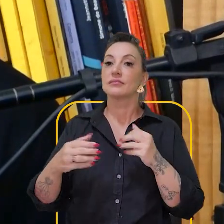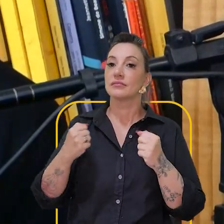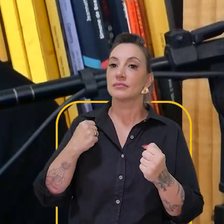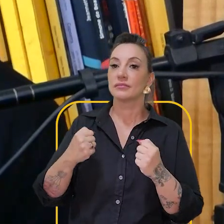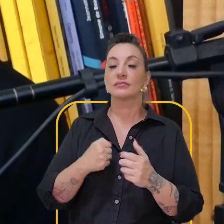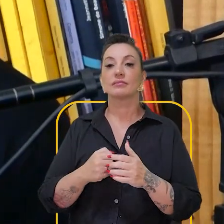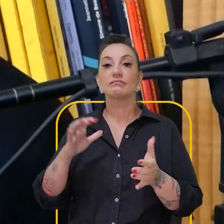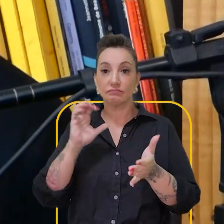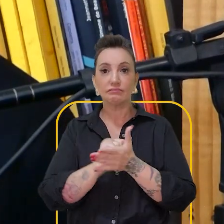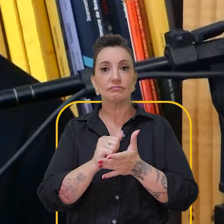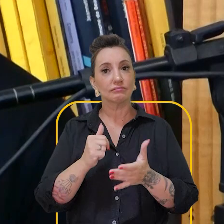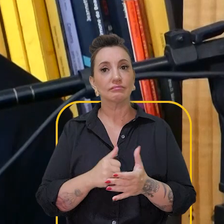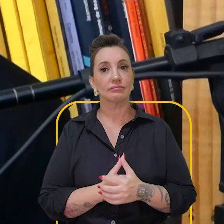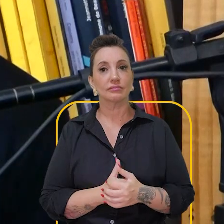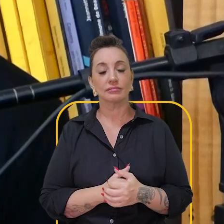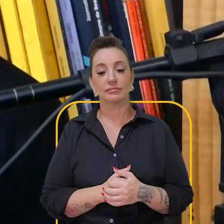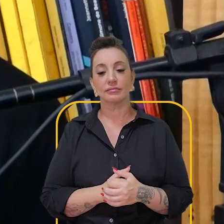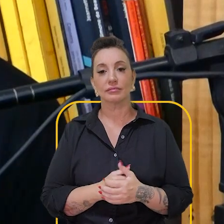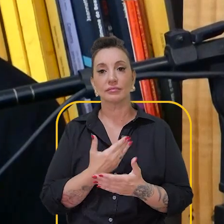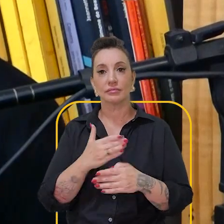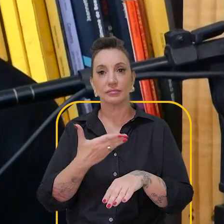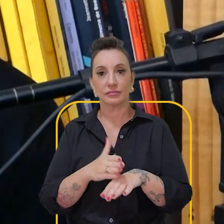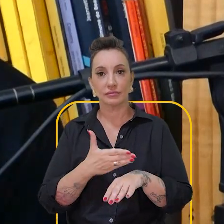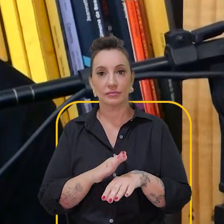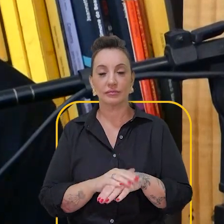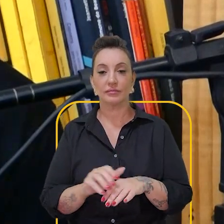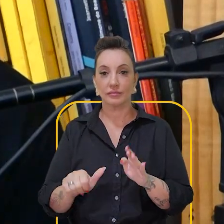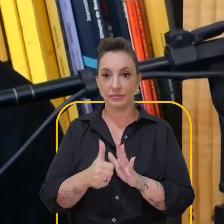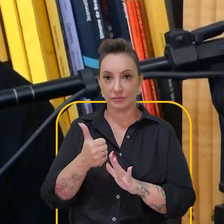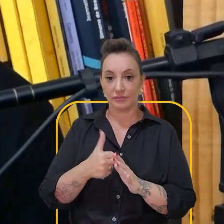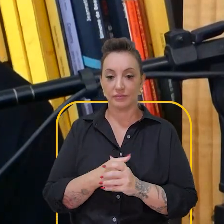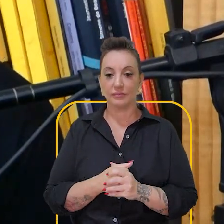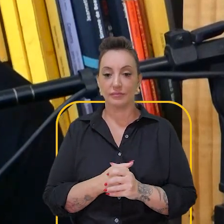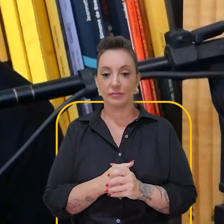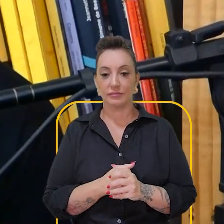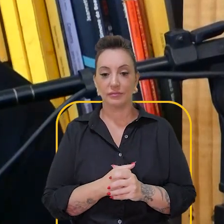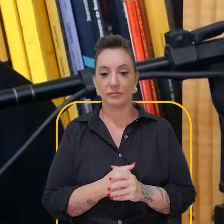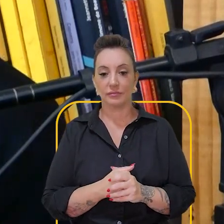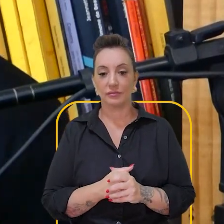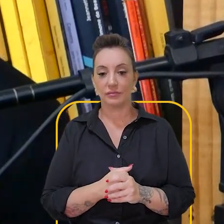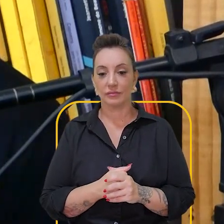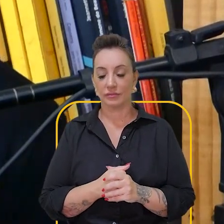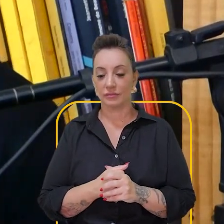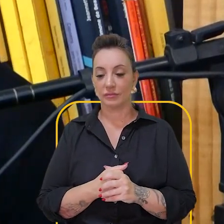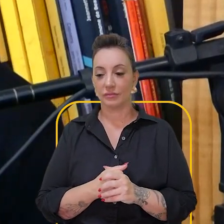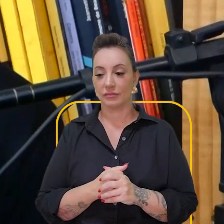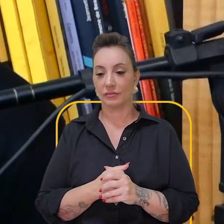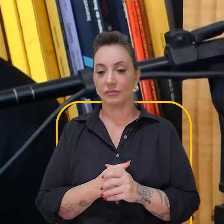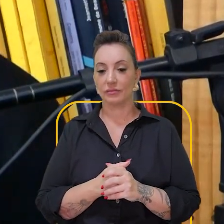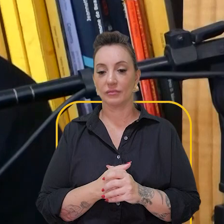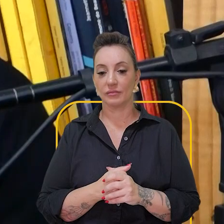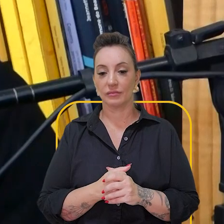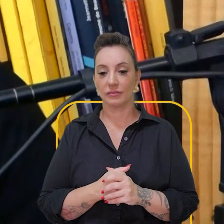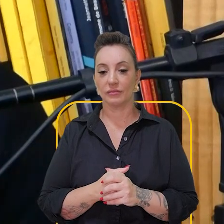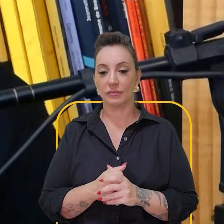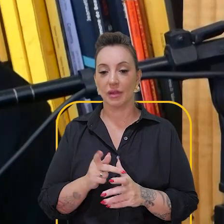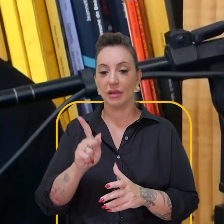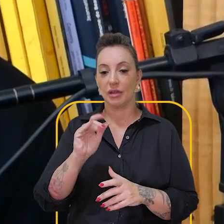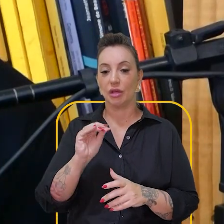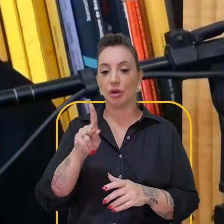era uma variante de kokin que era do ah Bras depois